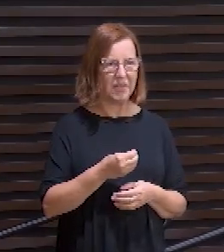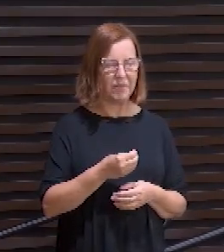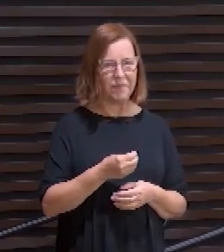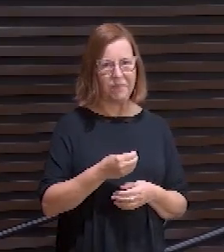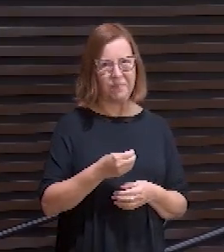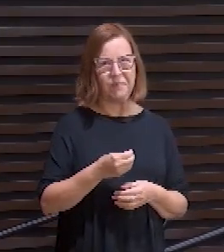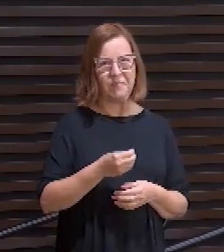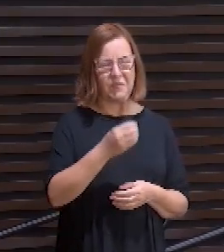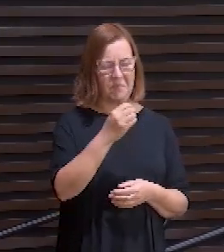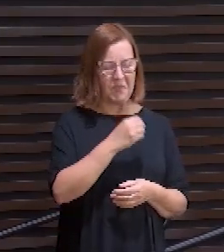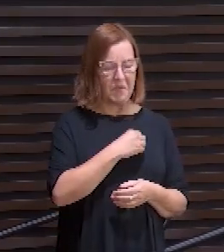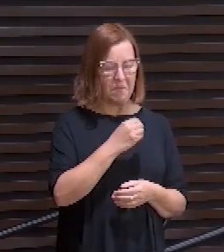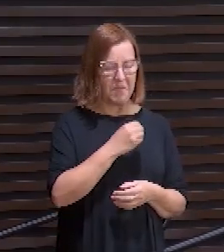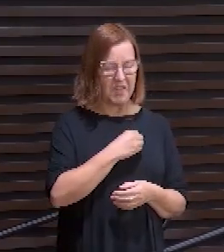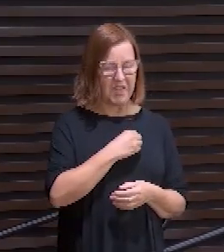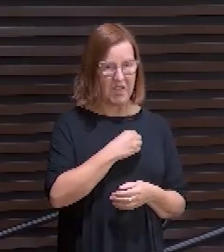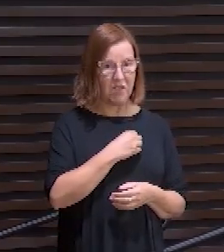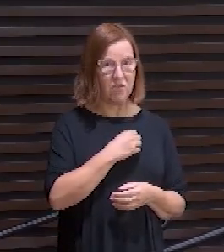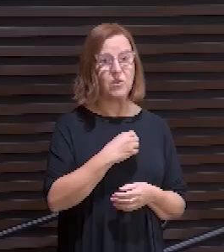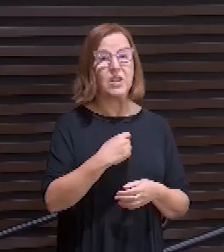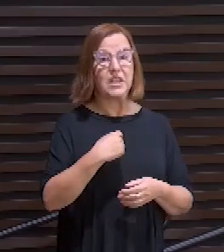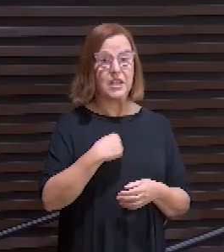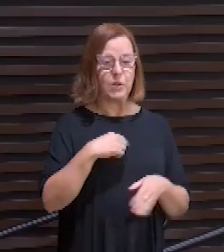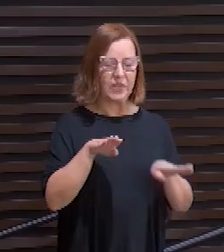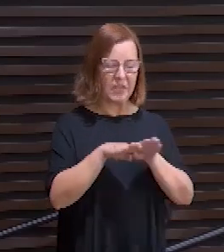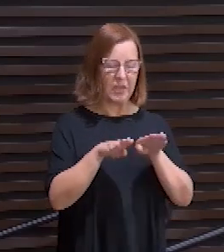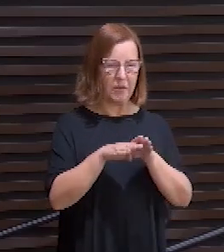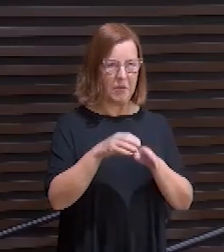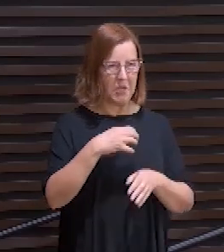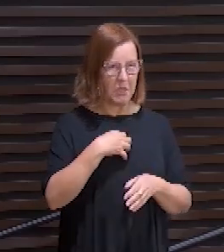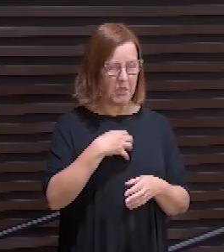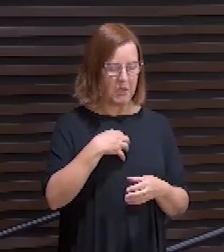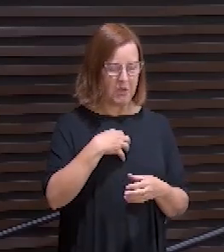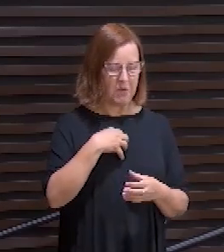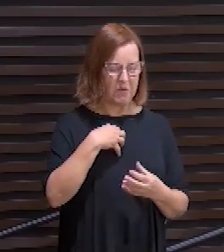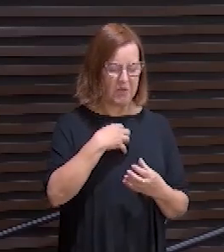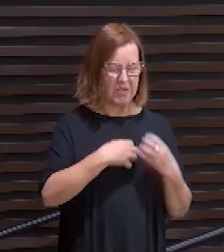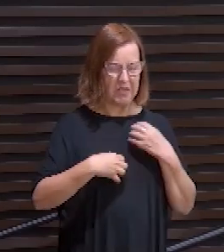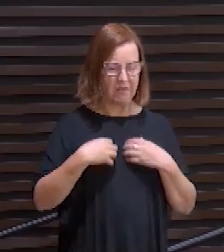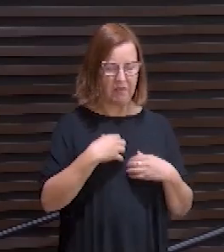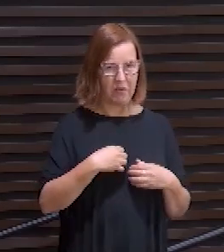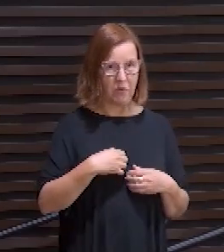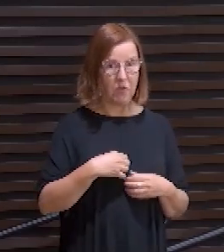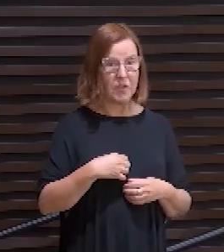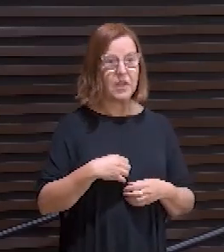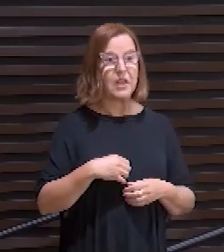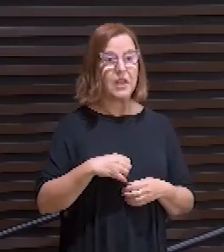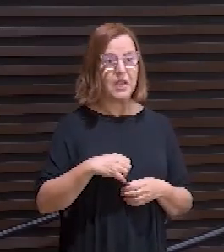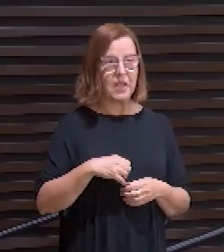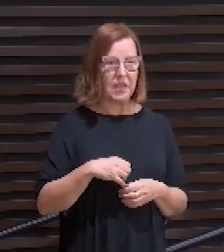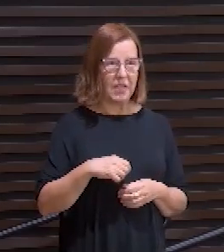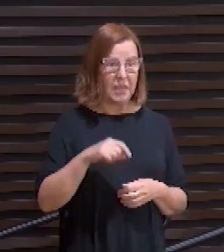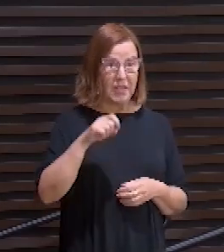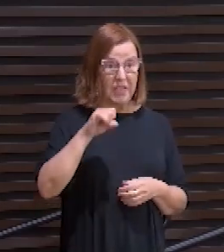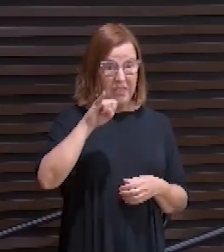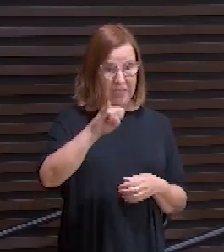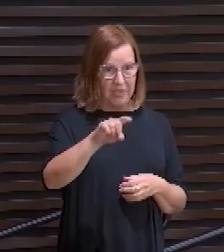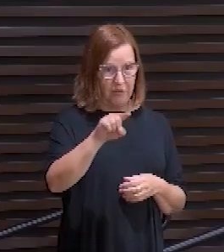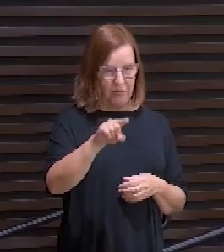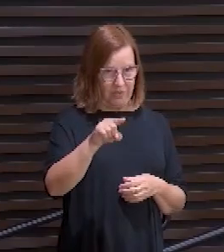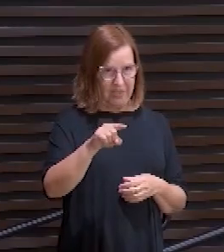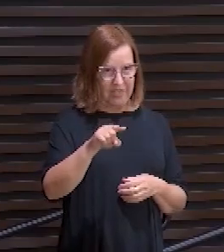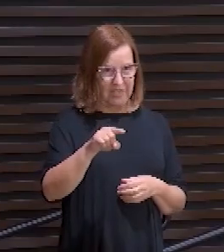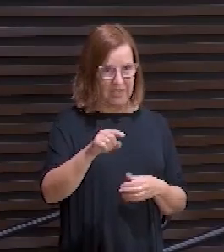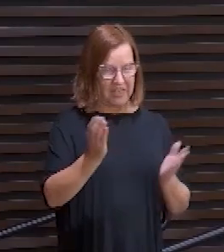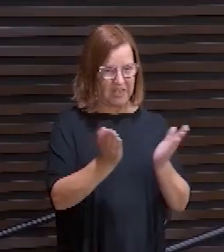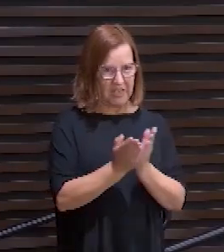que eu me sinto. E eu tenho certeza de que se você é um cristão, você se sente exatamente